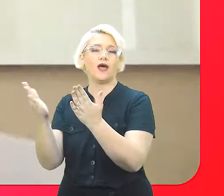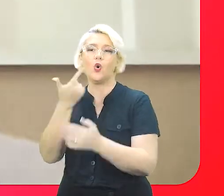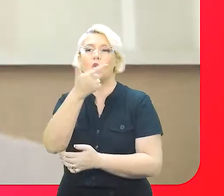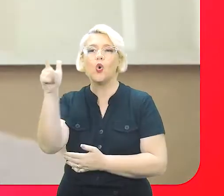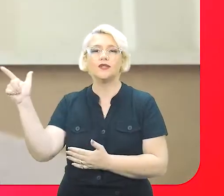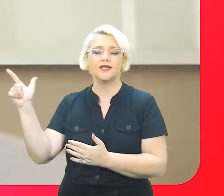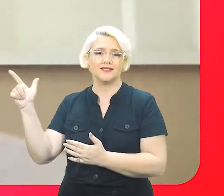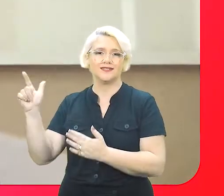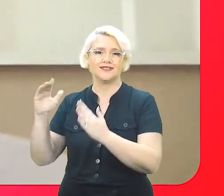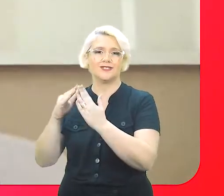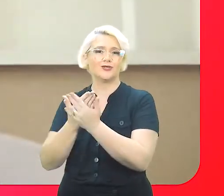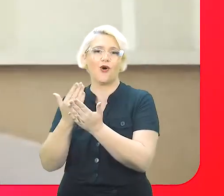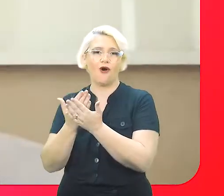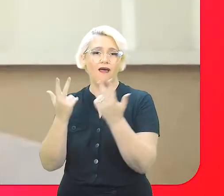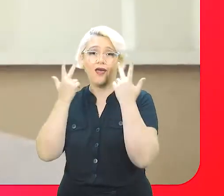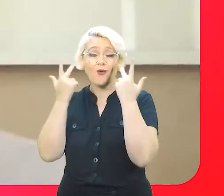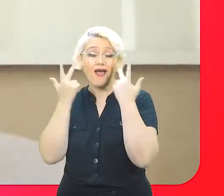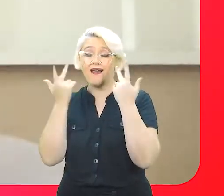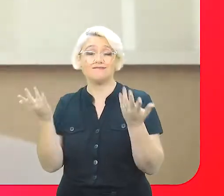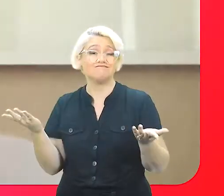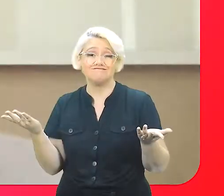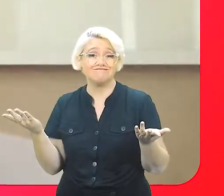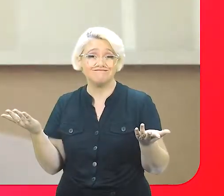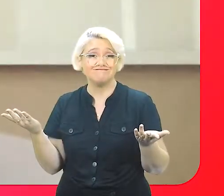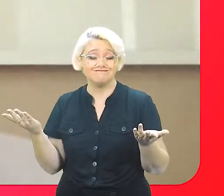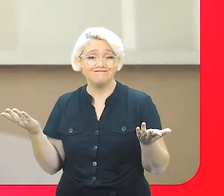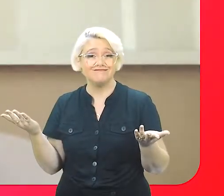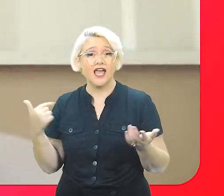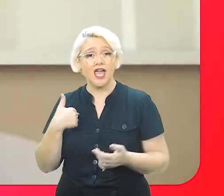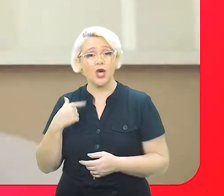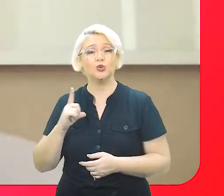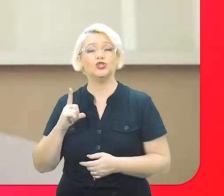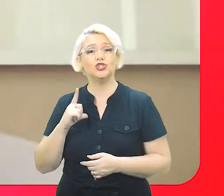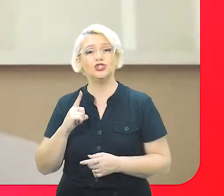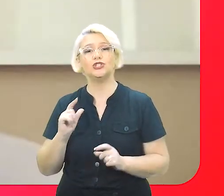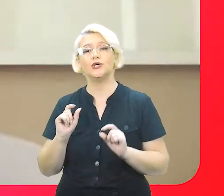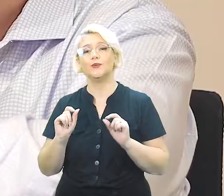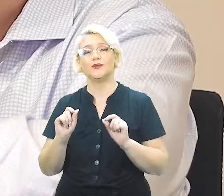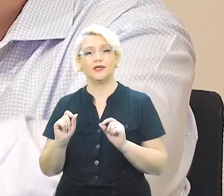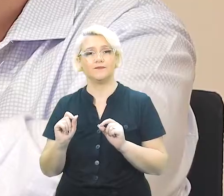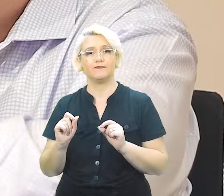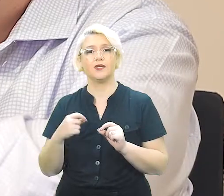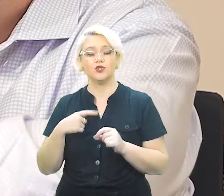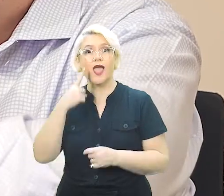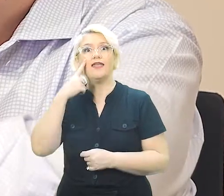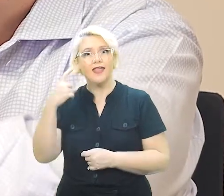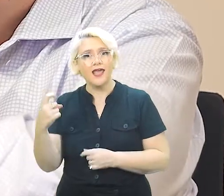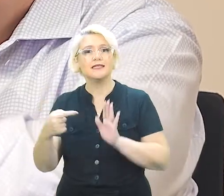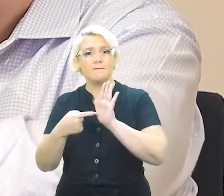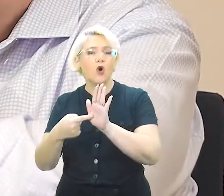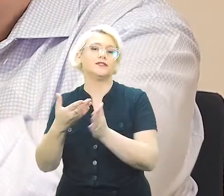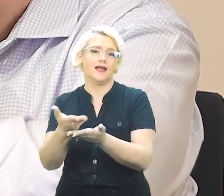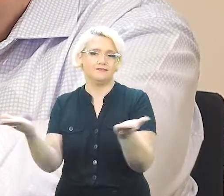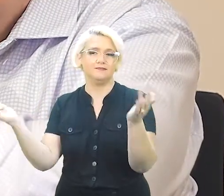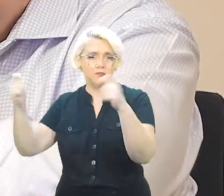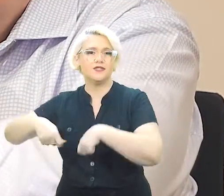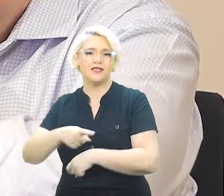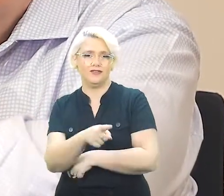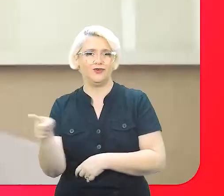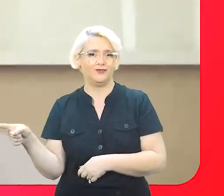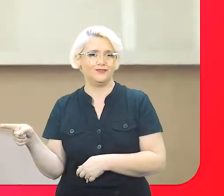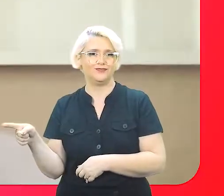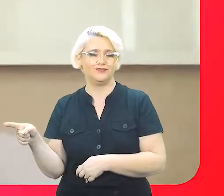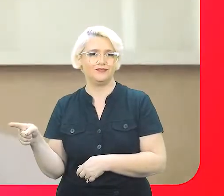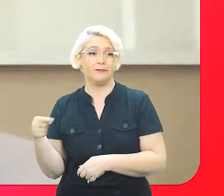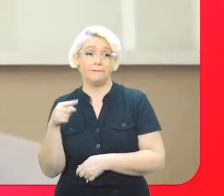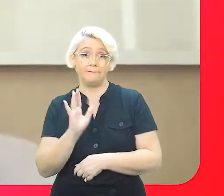poderiam ir para uma escola comum. E eu tinha muito interesse nisso, o que não